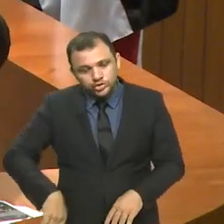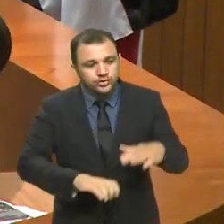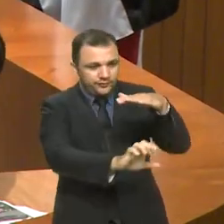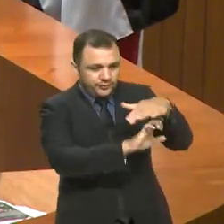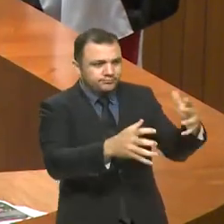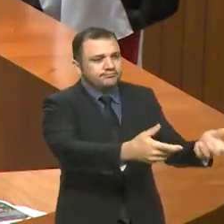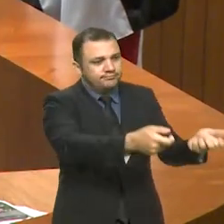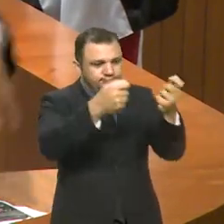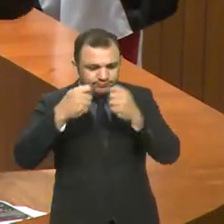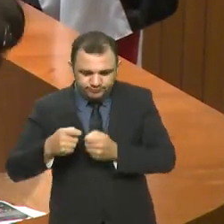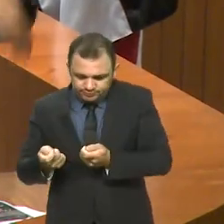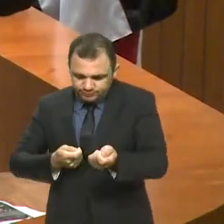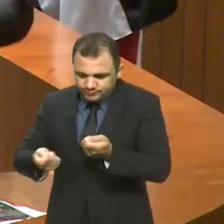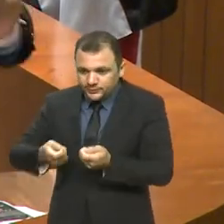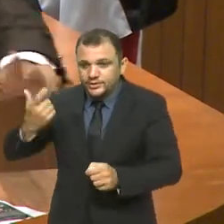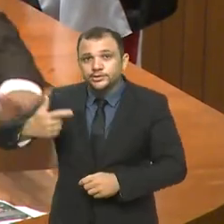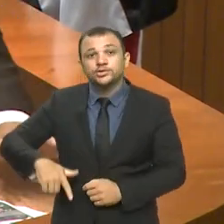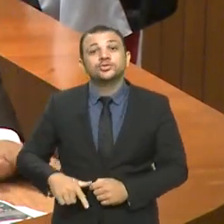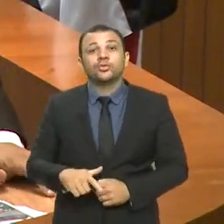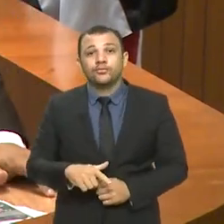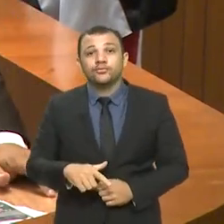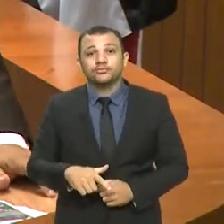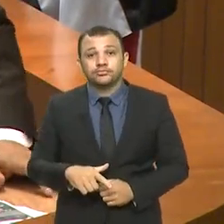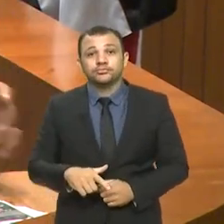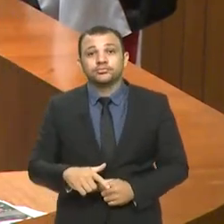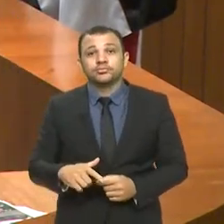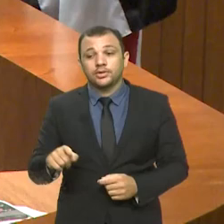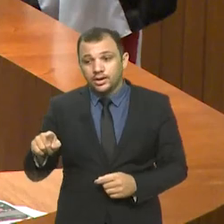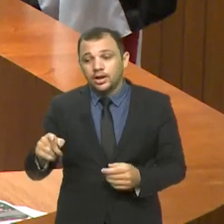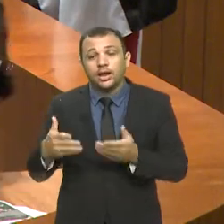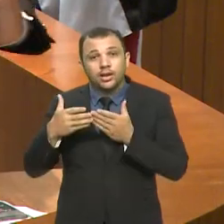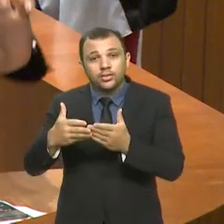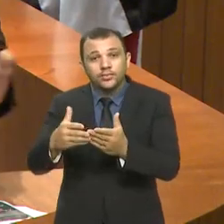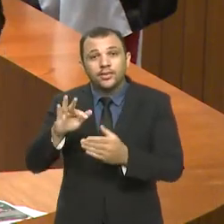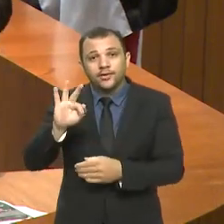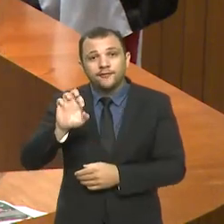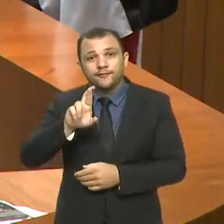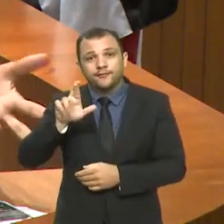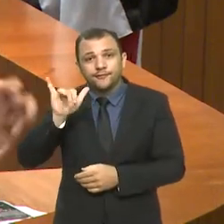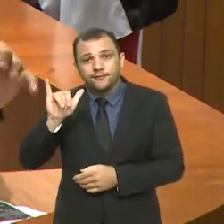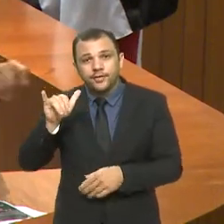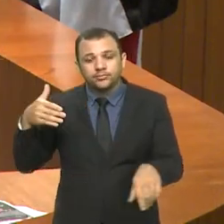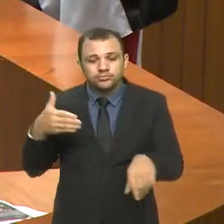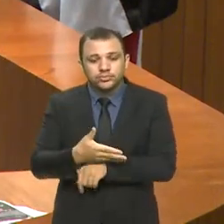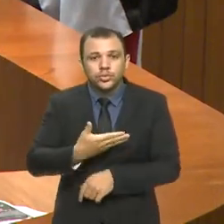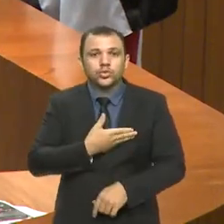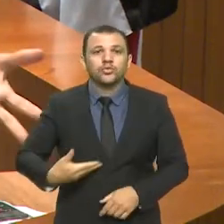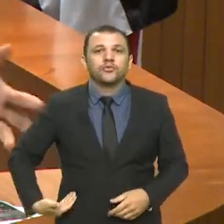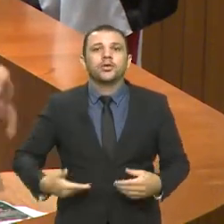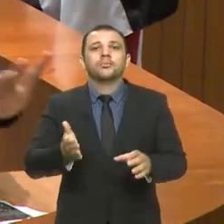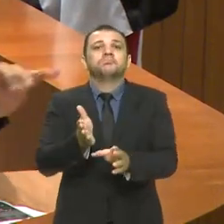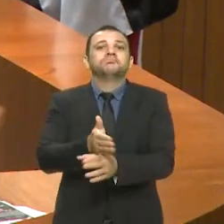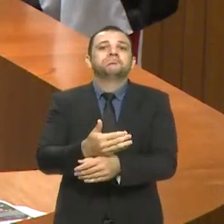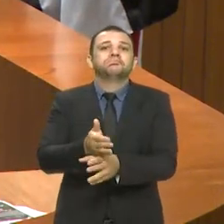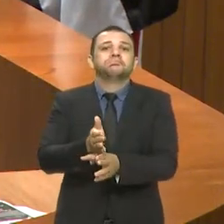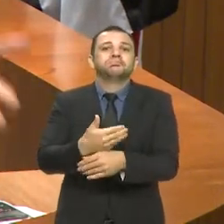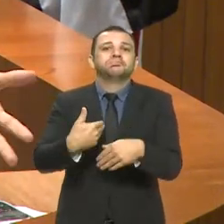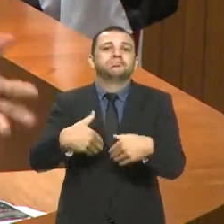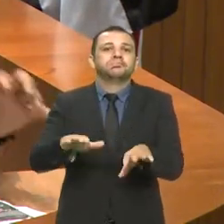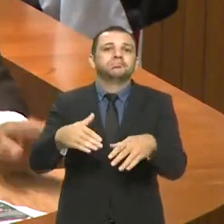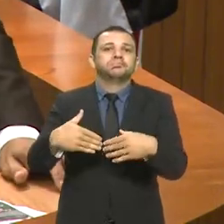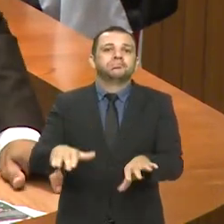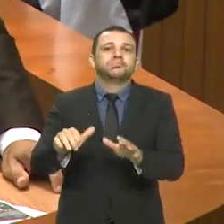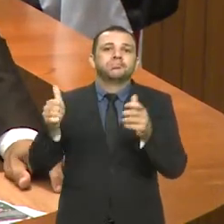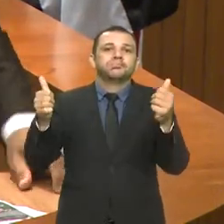os fiéis, fez intervenção estatal. E fez o quê? Deixou piorar, deixou se agravar,